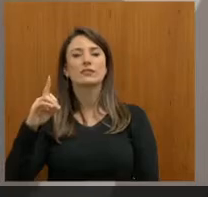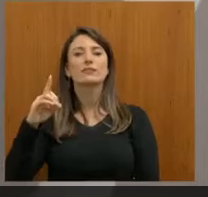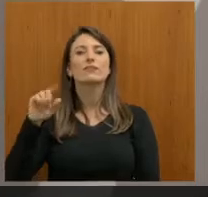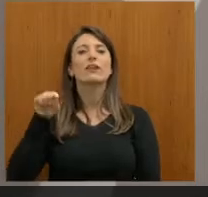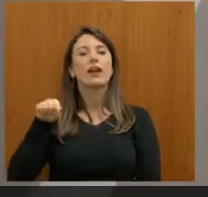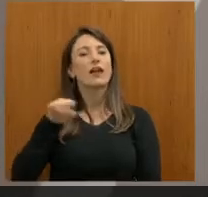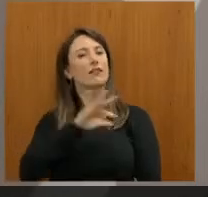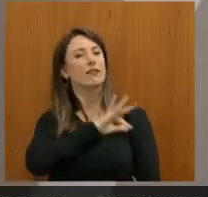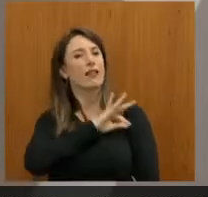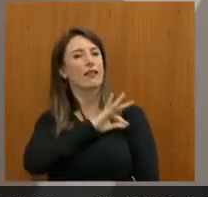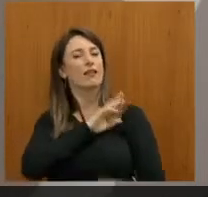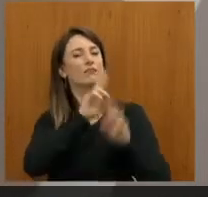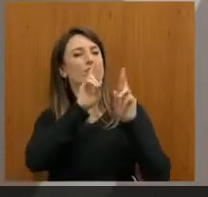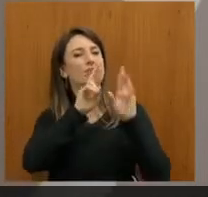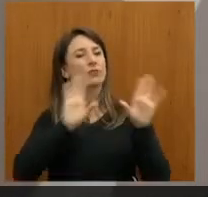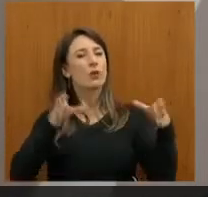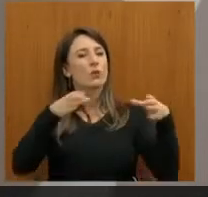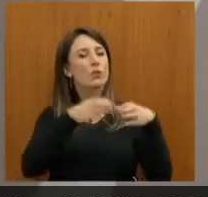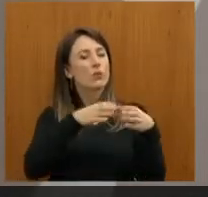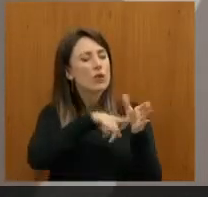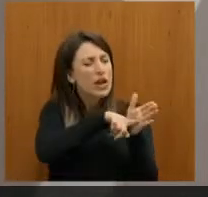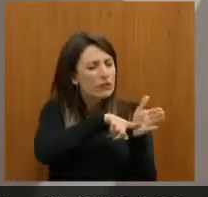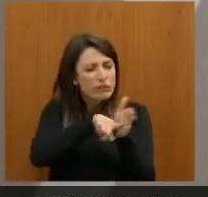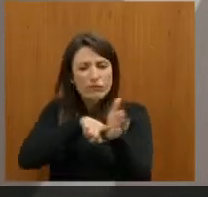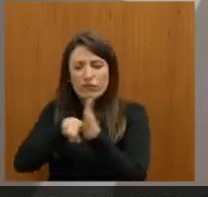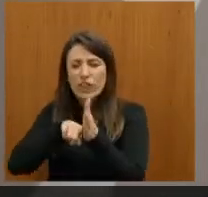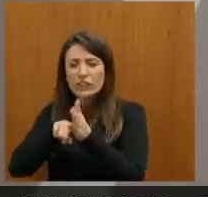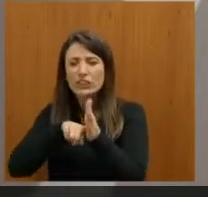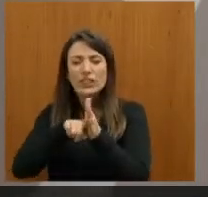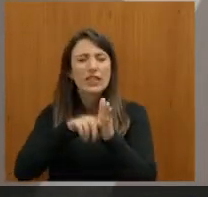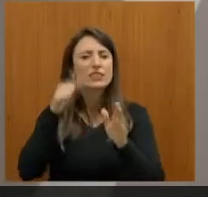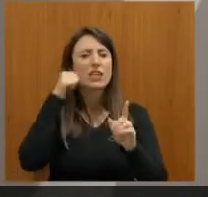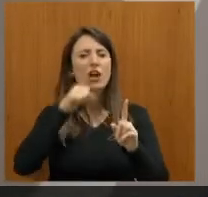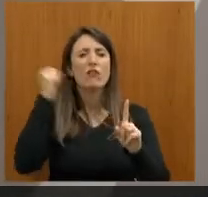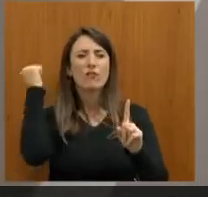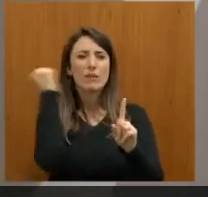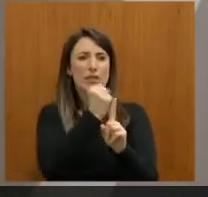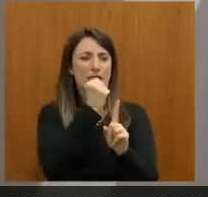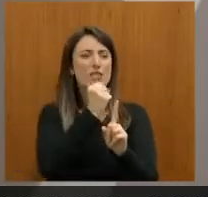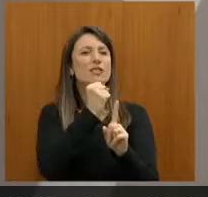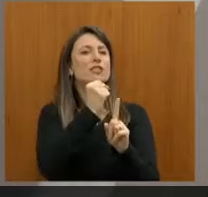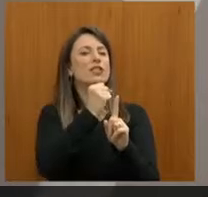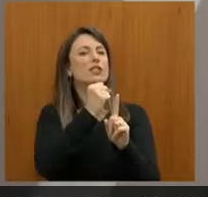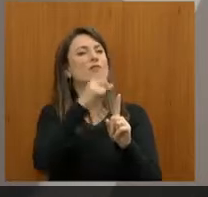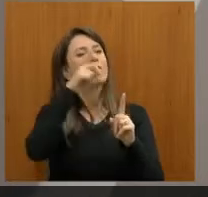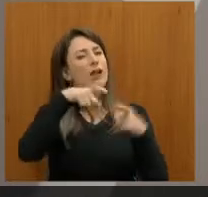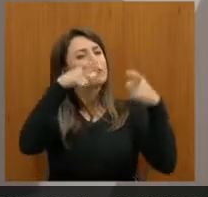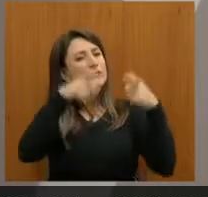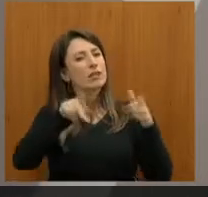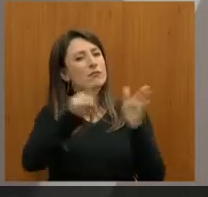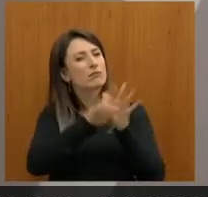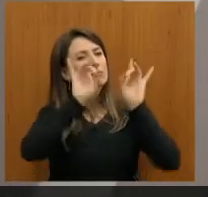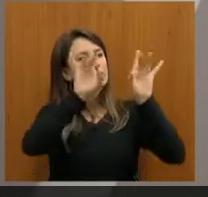Delegada do núcleo de investigação de feminicídios da delegacia especializada de homicídios